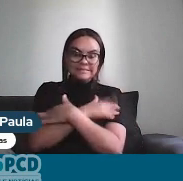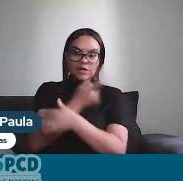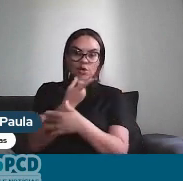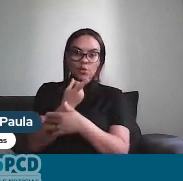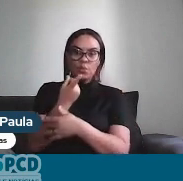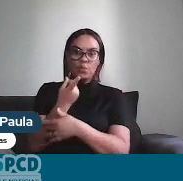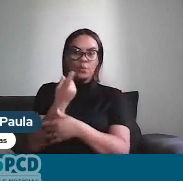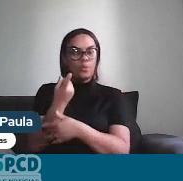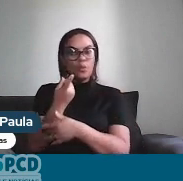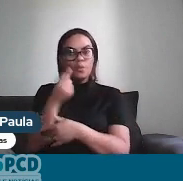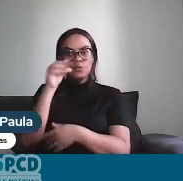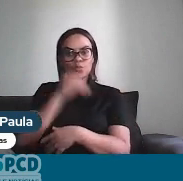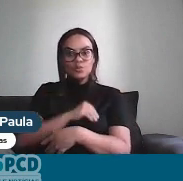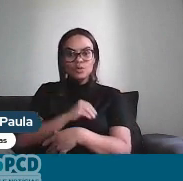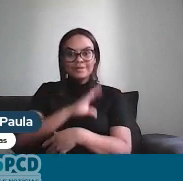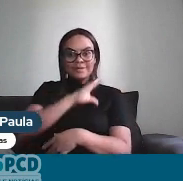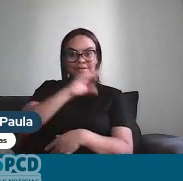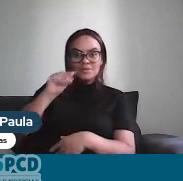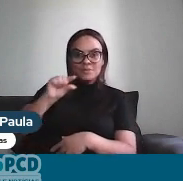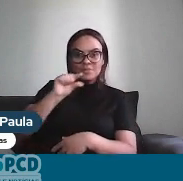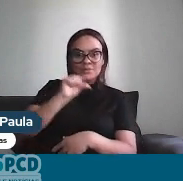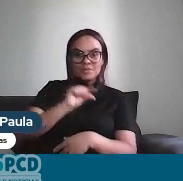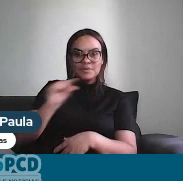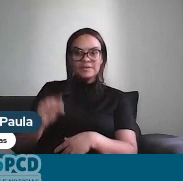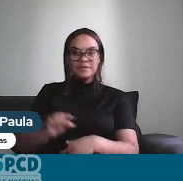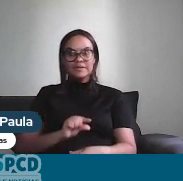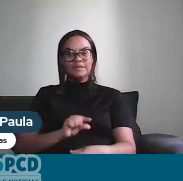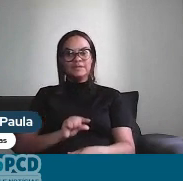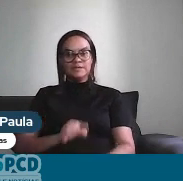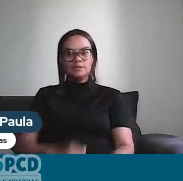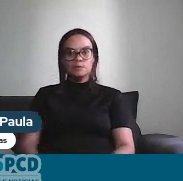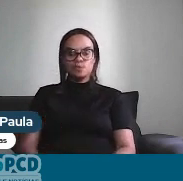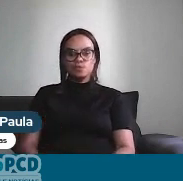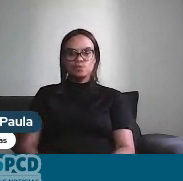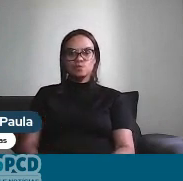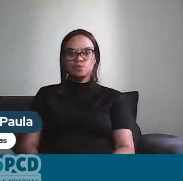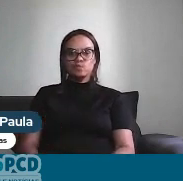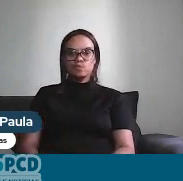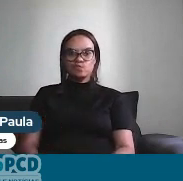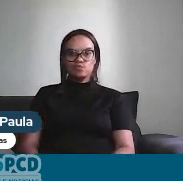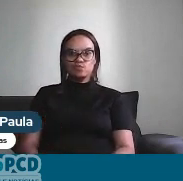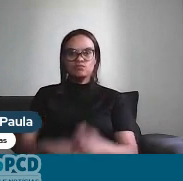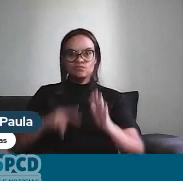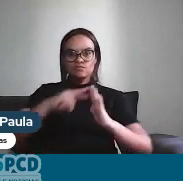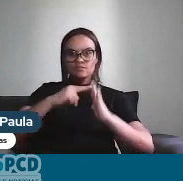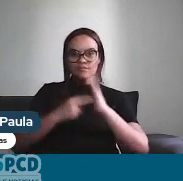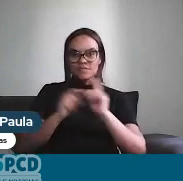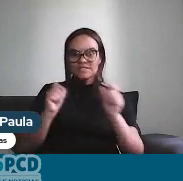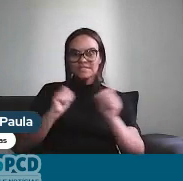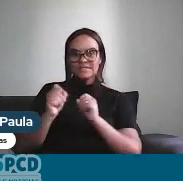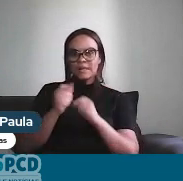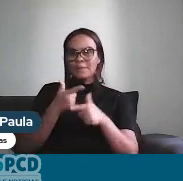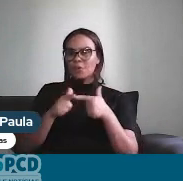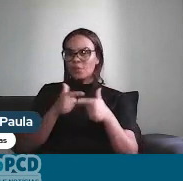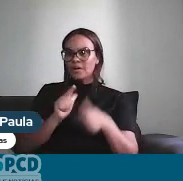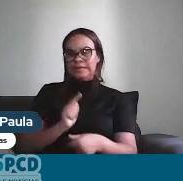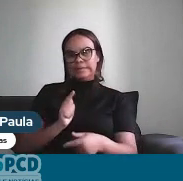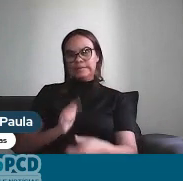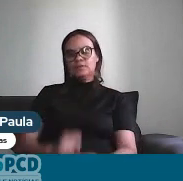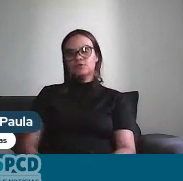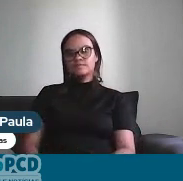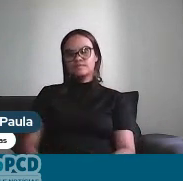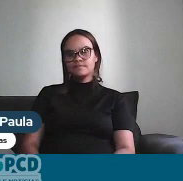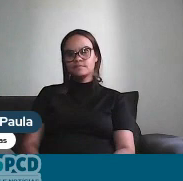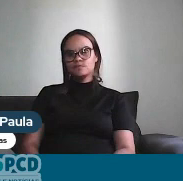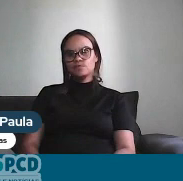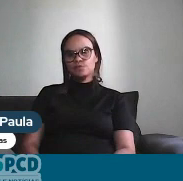salário inferior. Estou falando daquelas com nível universitário. Isso significa que tem algum problema, que esse